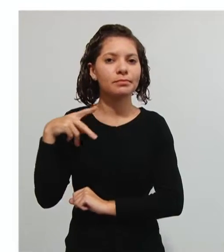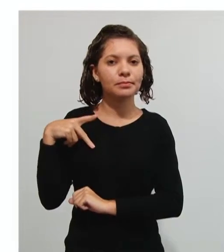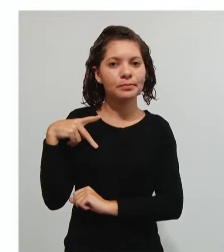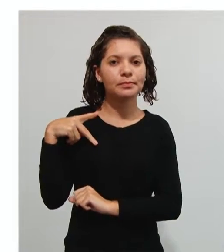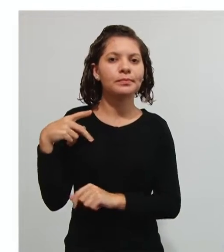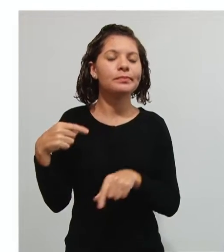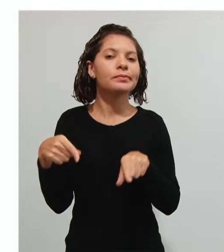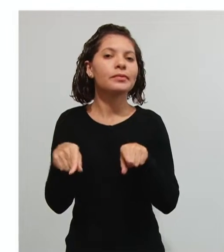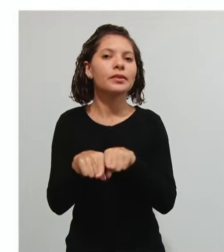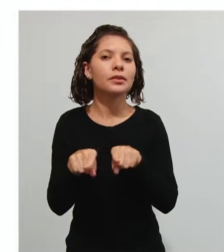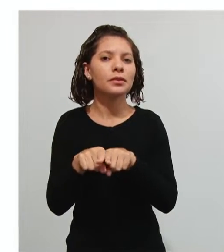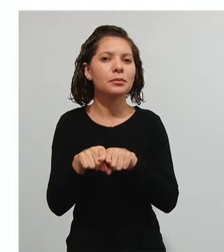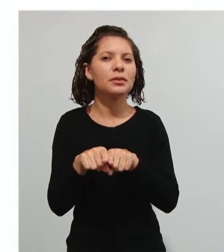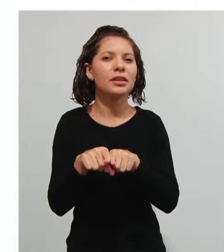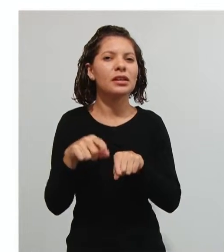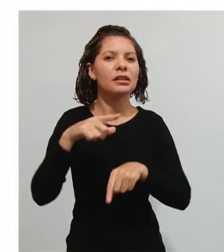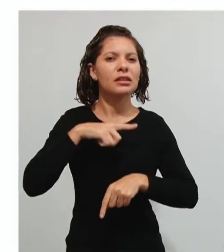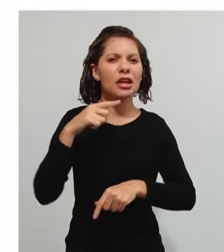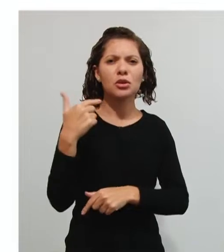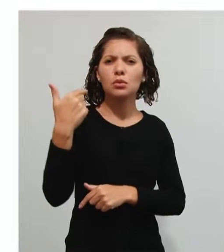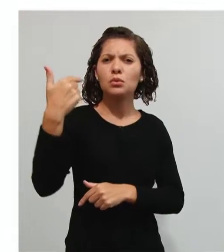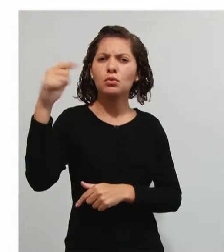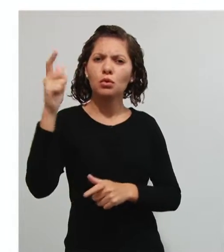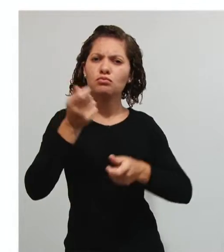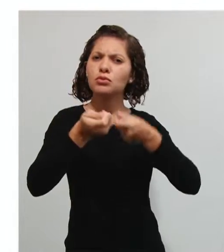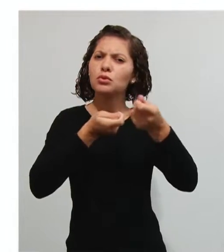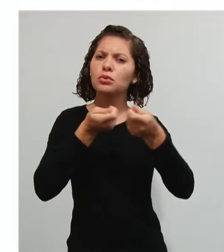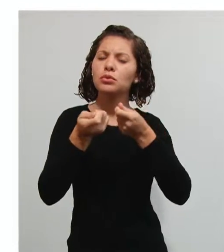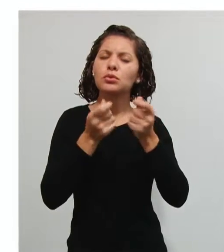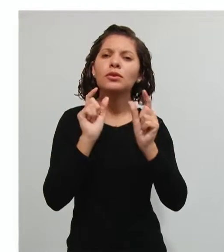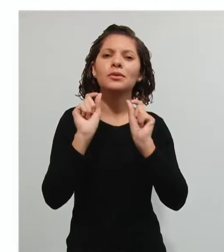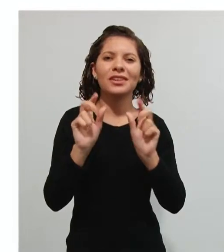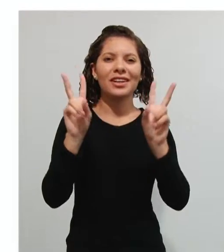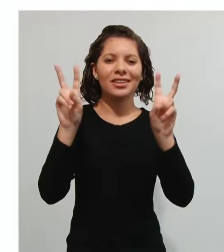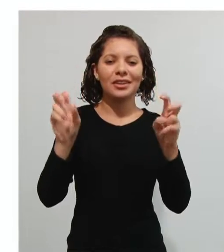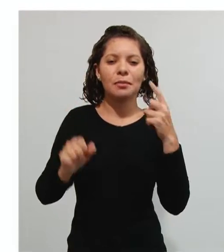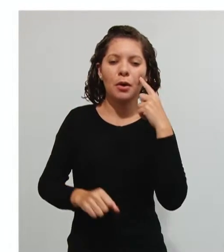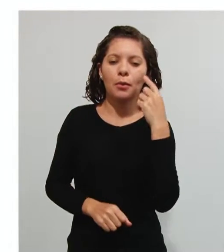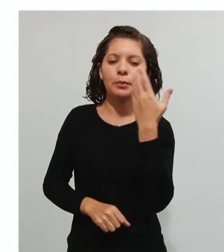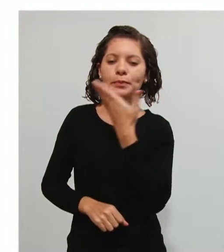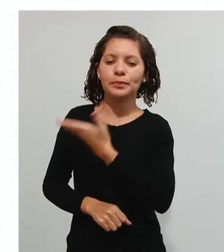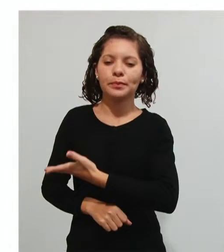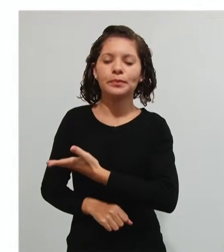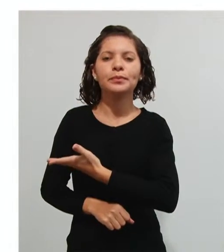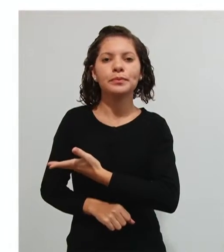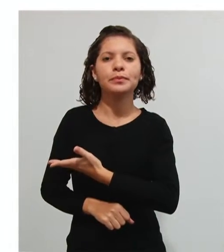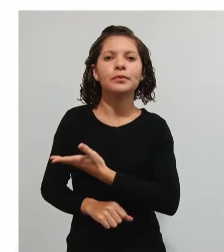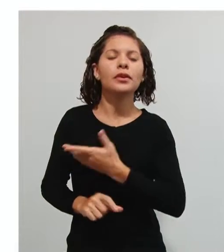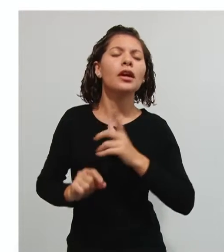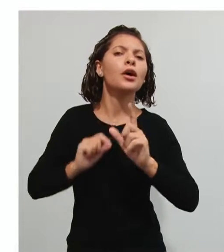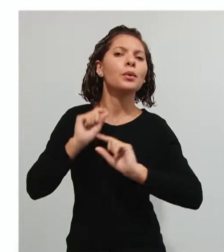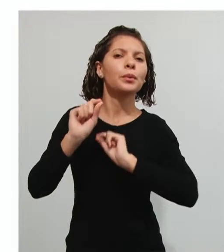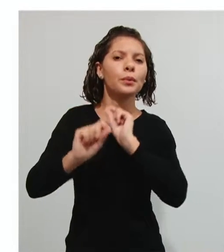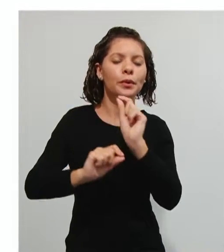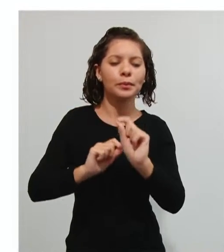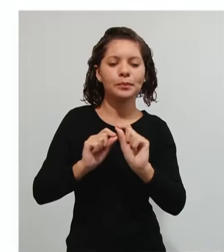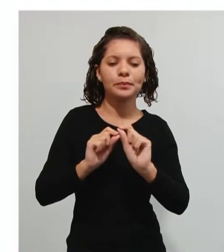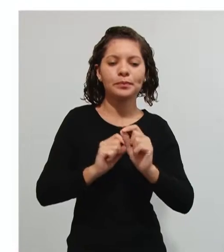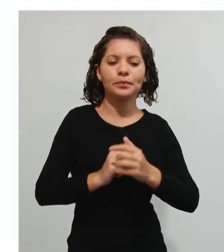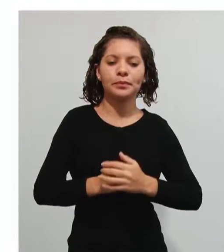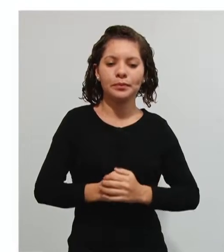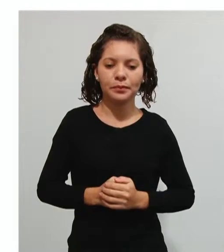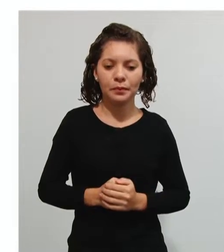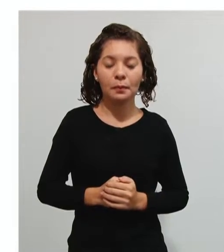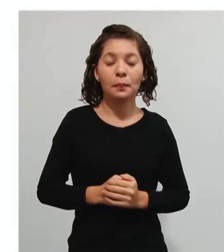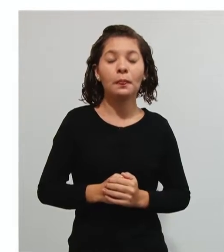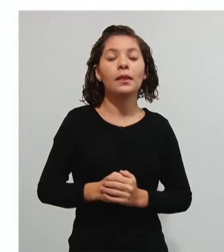legislativo, do controle judiciário, há outro controle a ser localizado fora dessa estrutura, ou